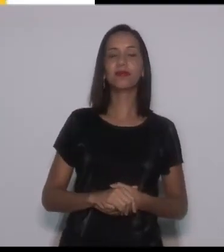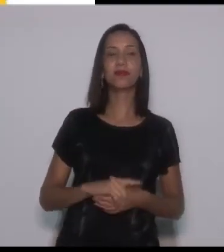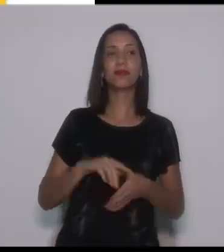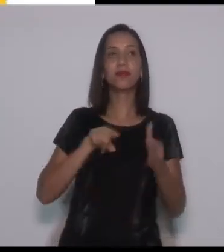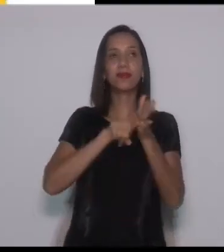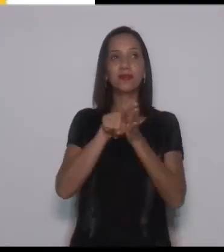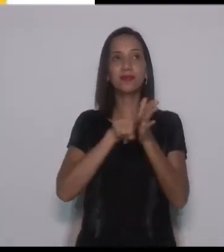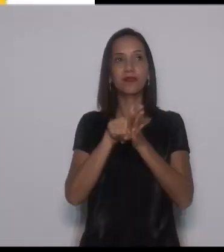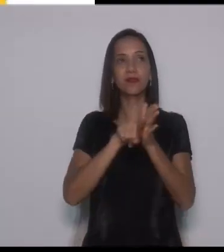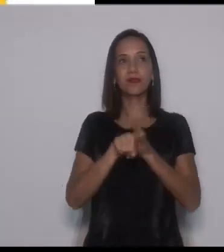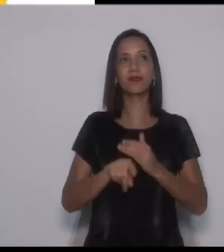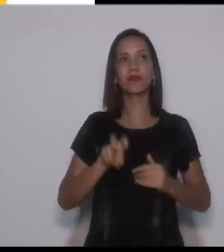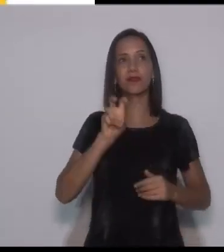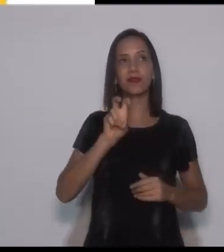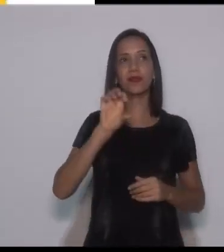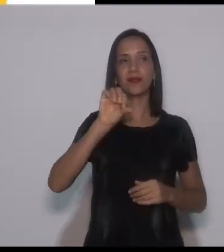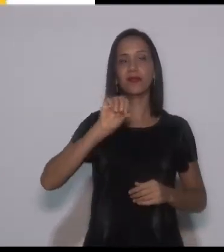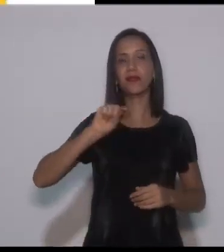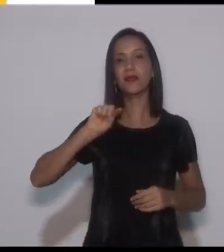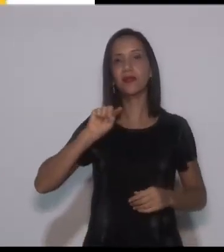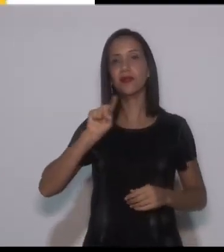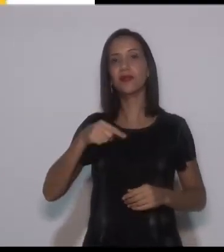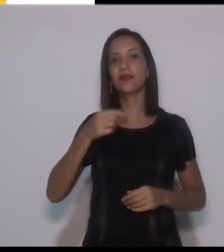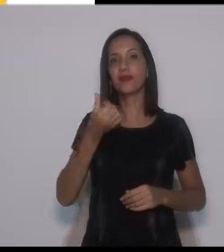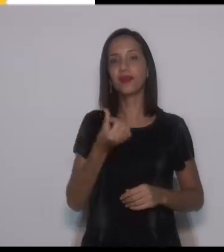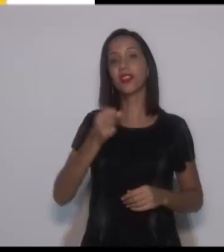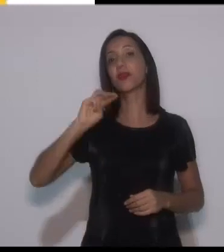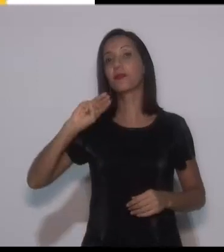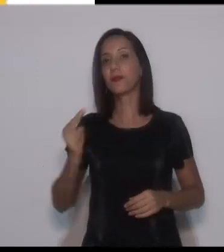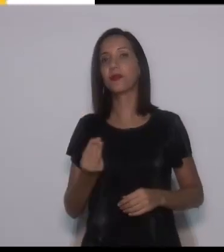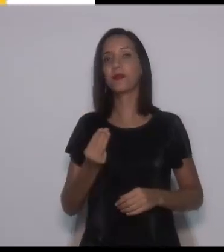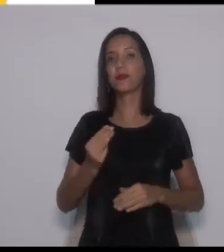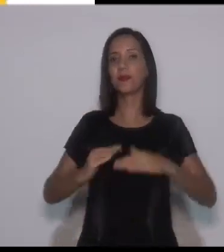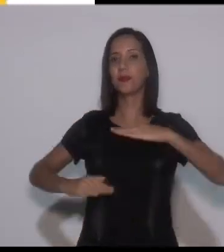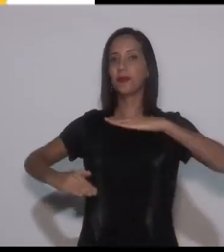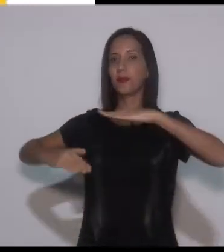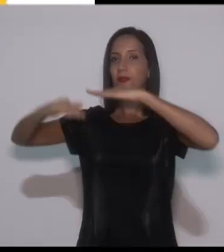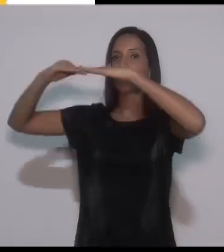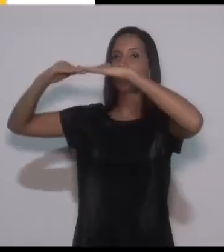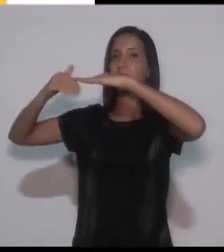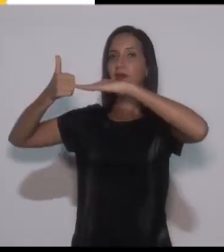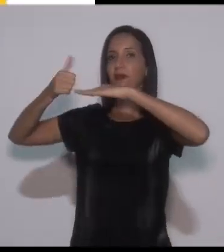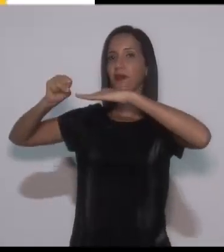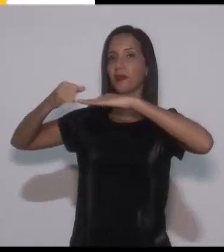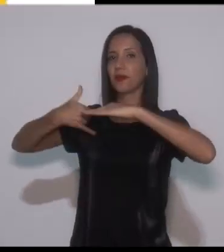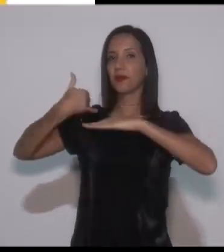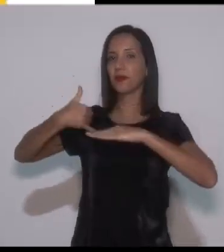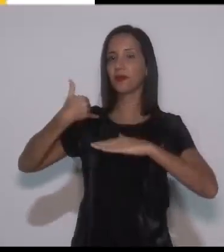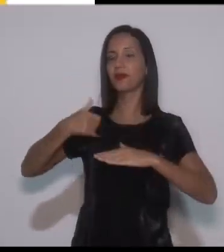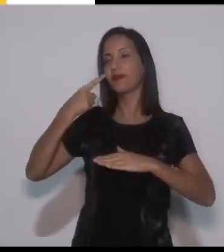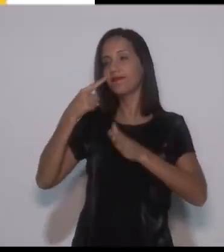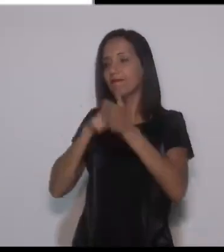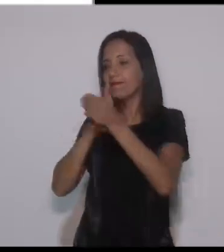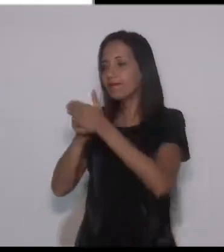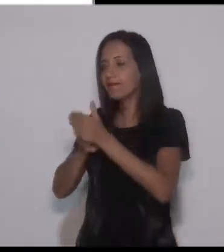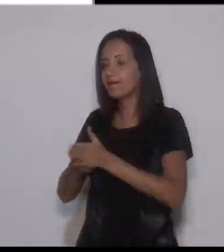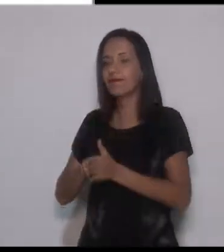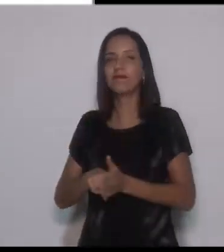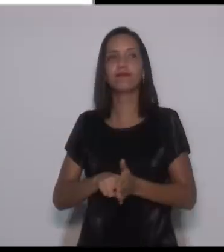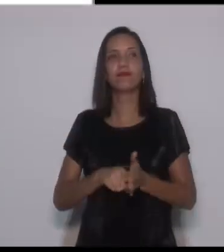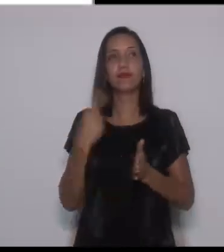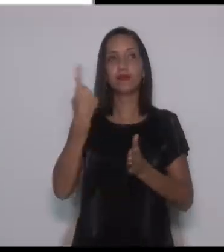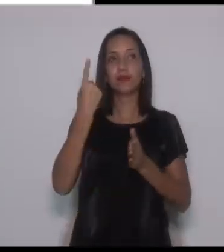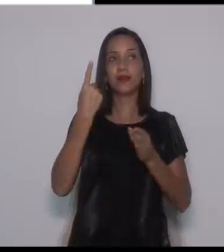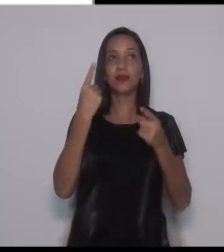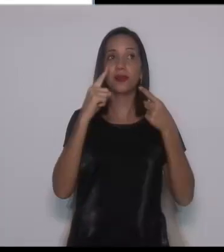foram 59.600.000 jovens até 18 anos que foram analisados. Pode colocar o outro? Então, primeiro ponto para a